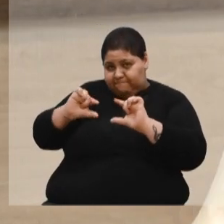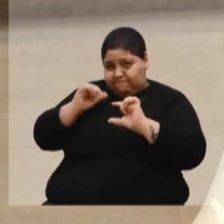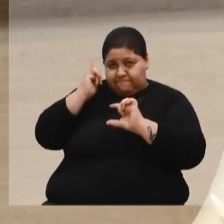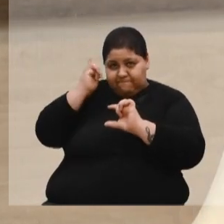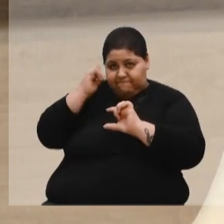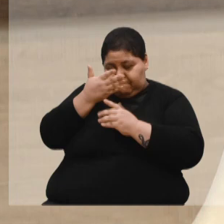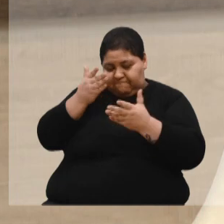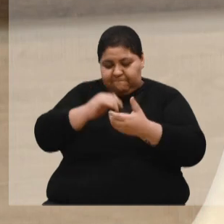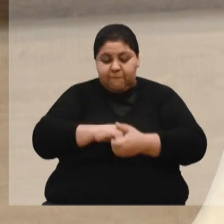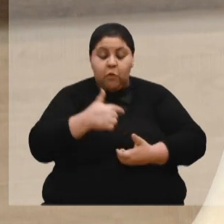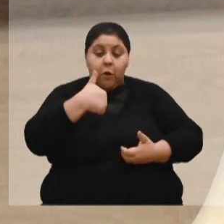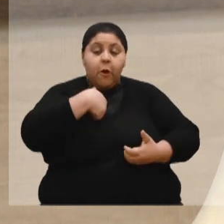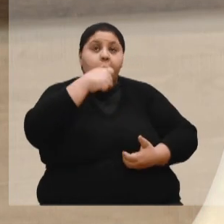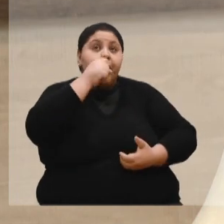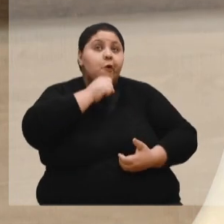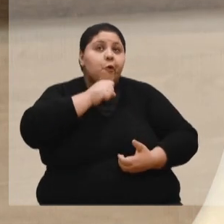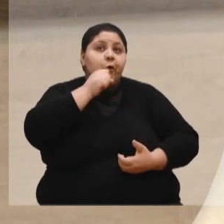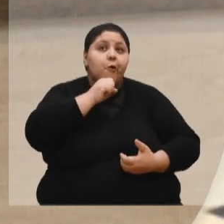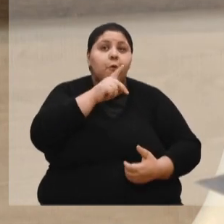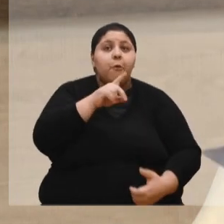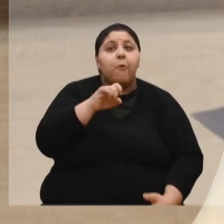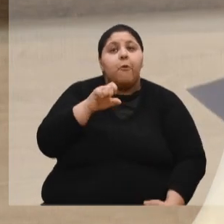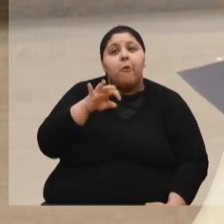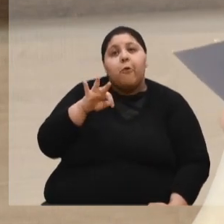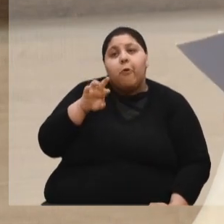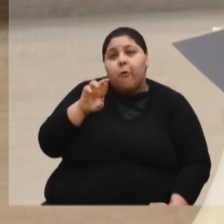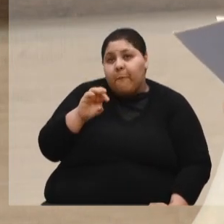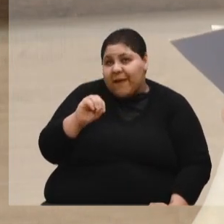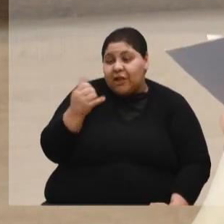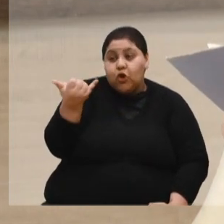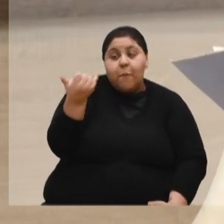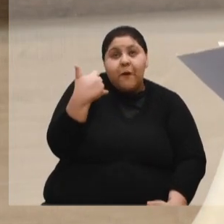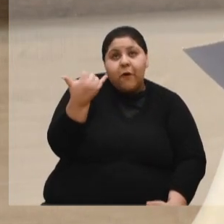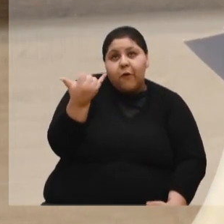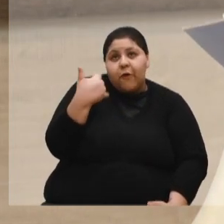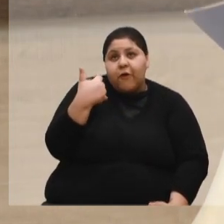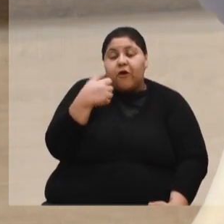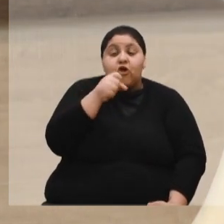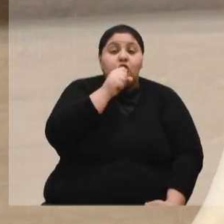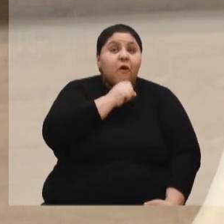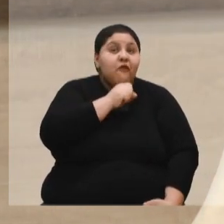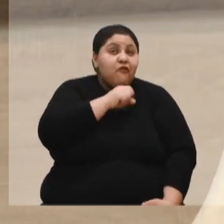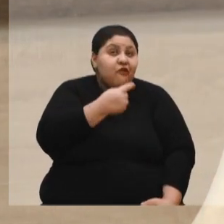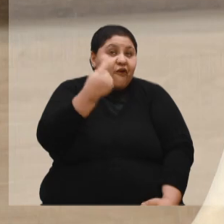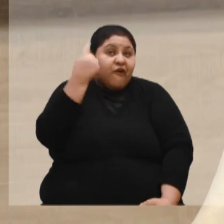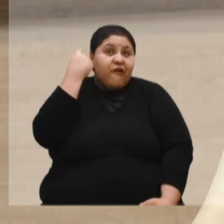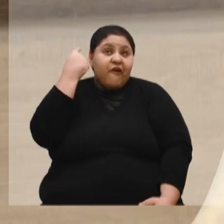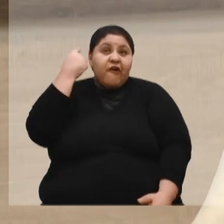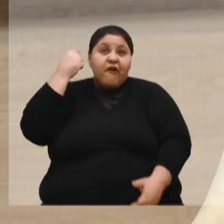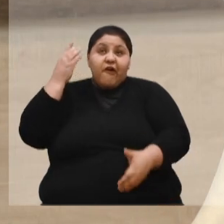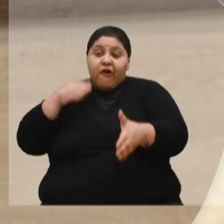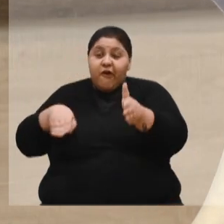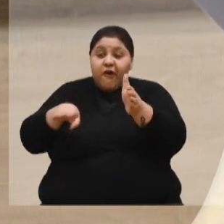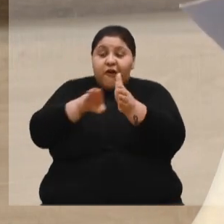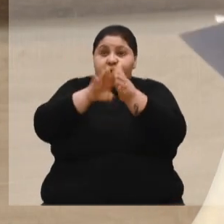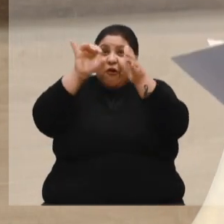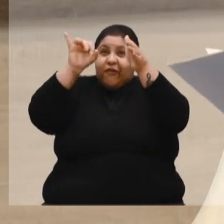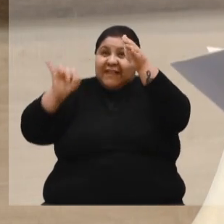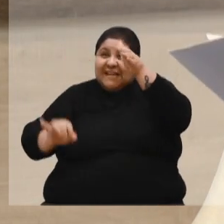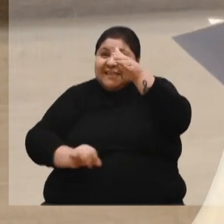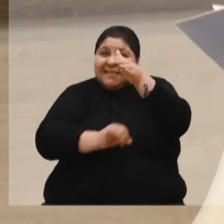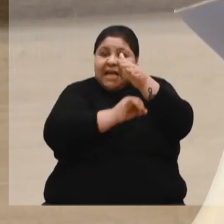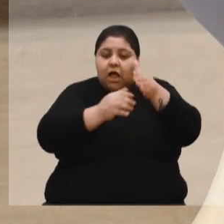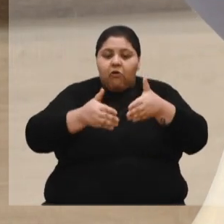então. Meu avô Pietro me contou que o avô dele veio da Itália em